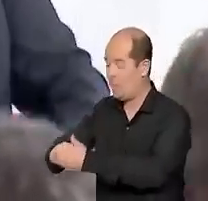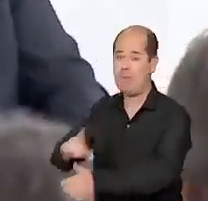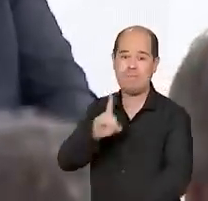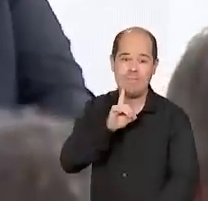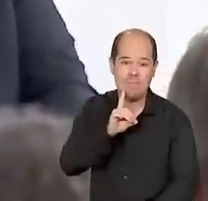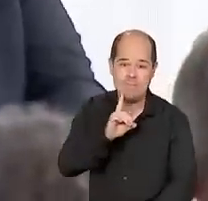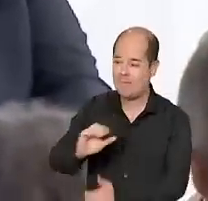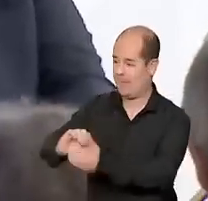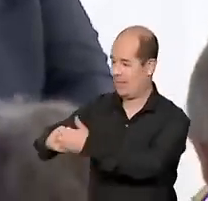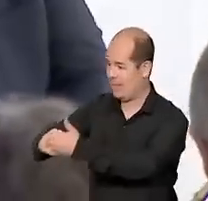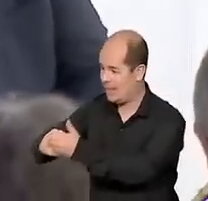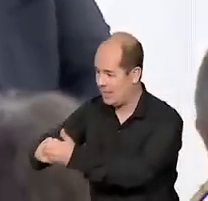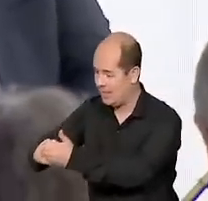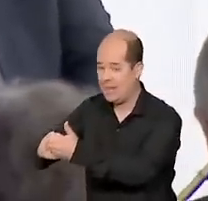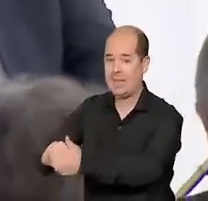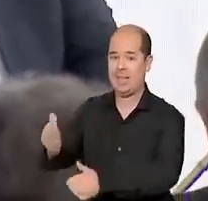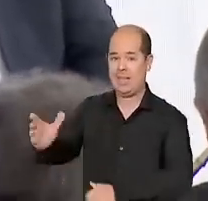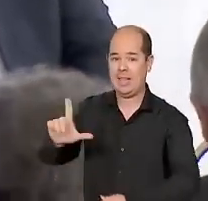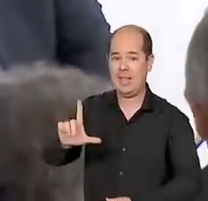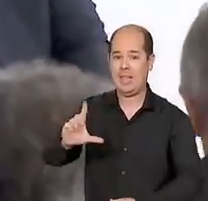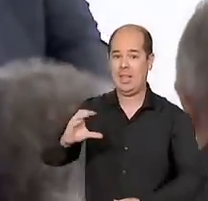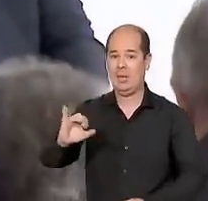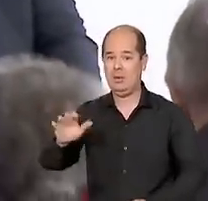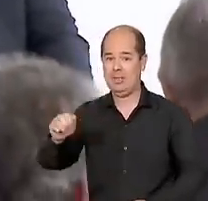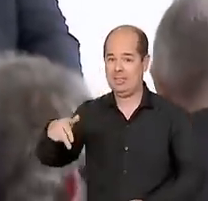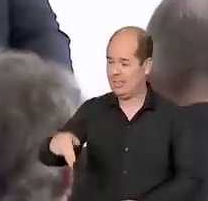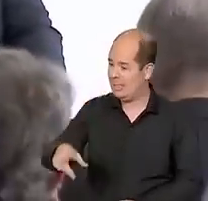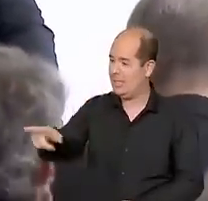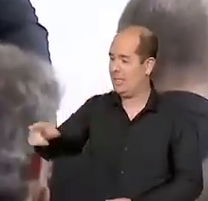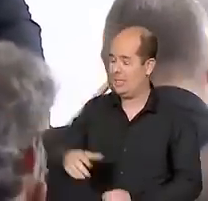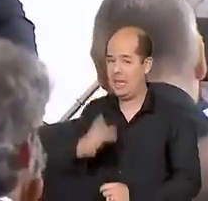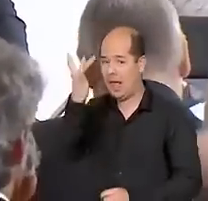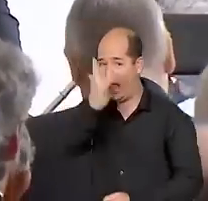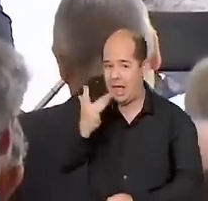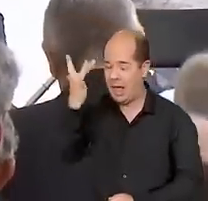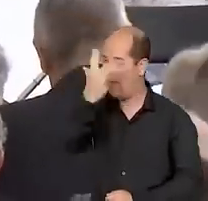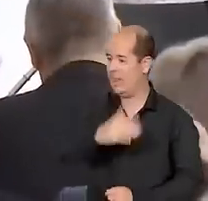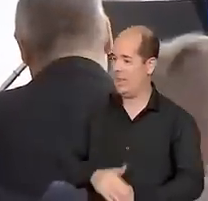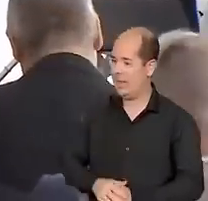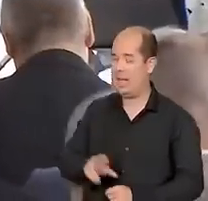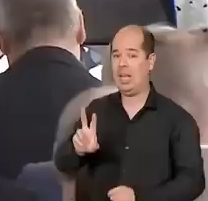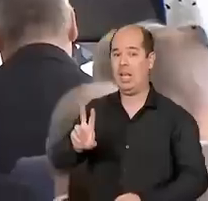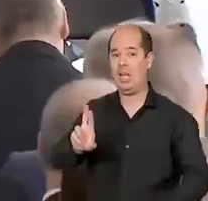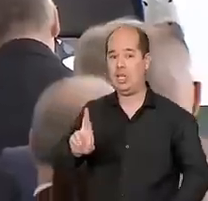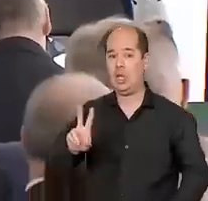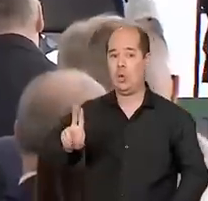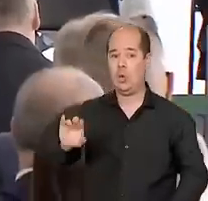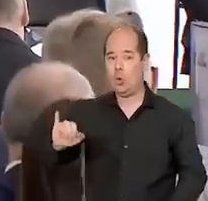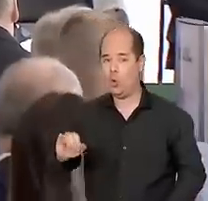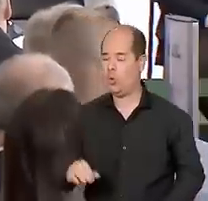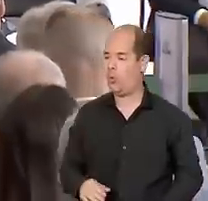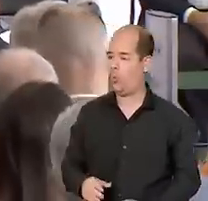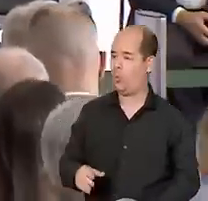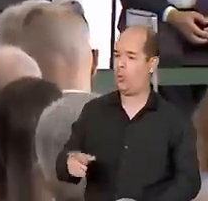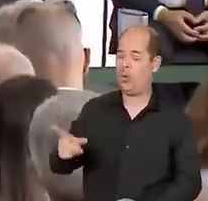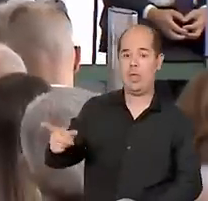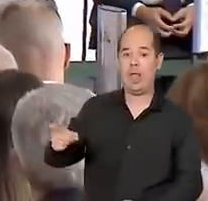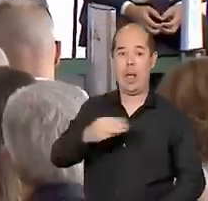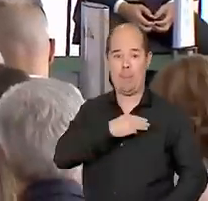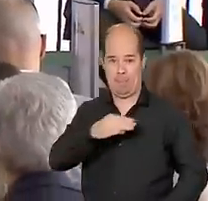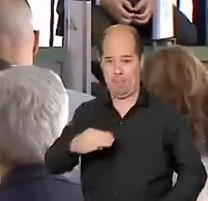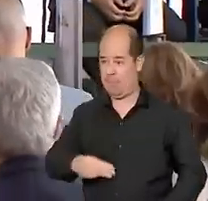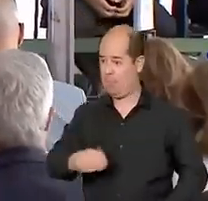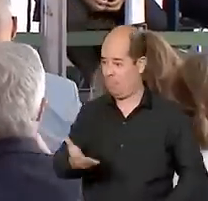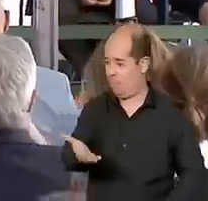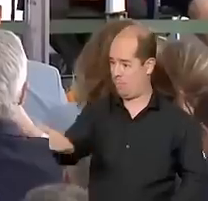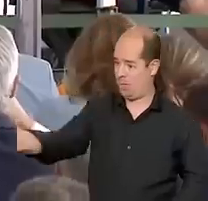Trindade, Esther Dueck, Luciana Santos, Fernando Haddad, Rui Costa, Camilo Santana, ministros,